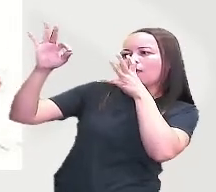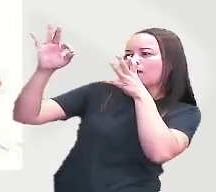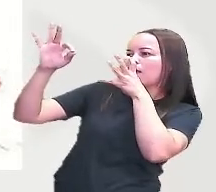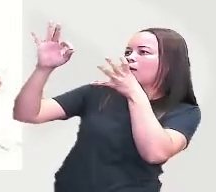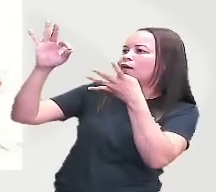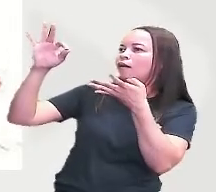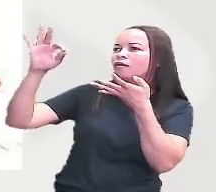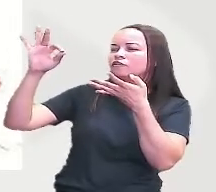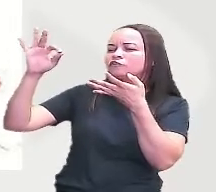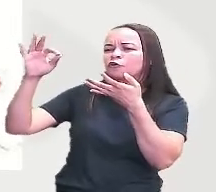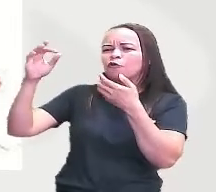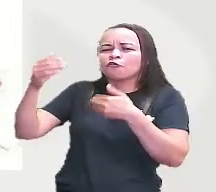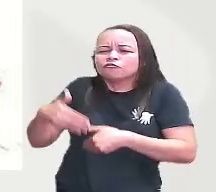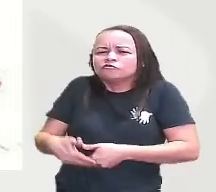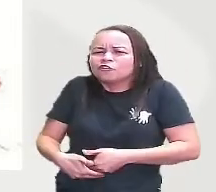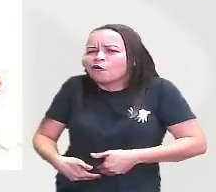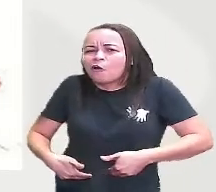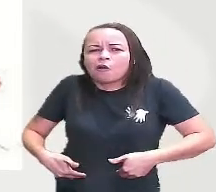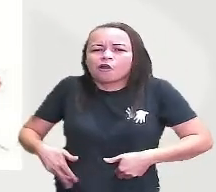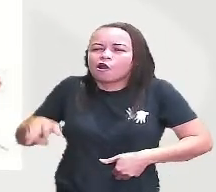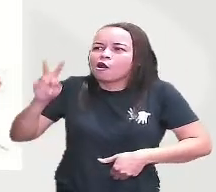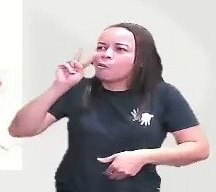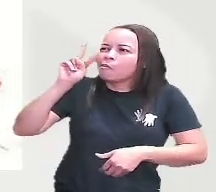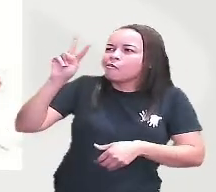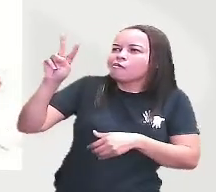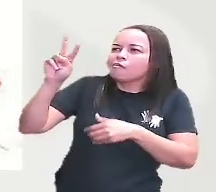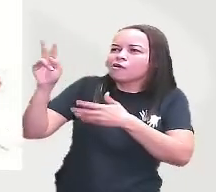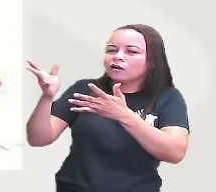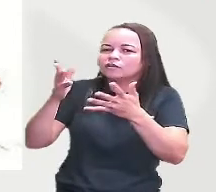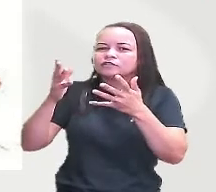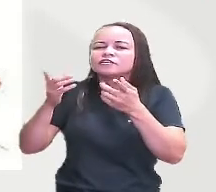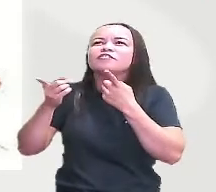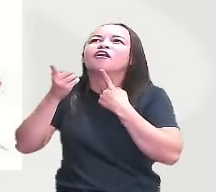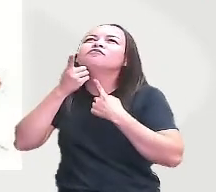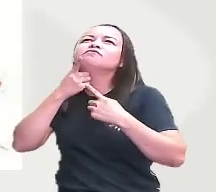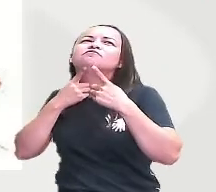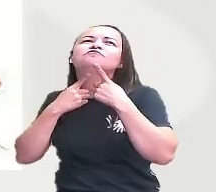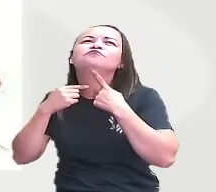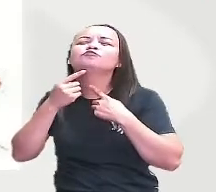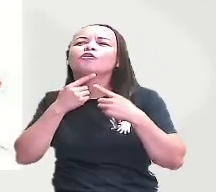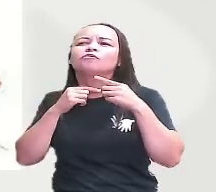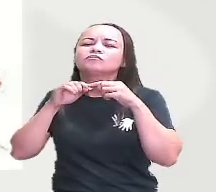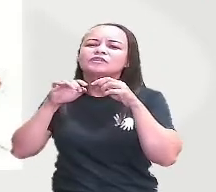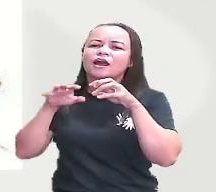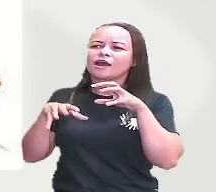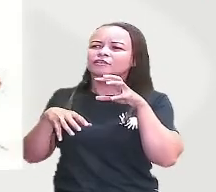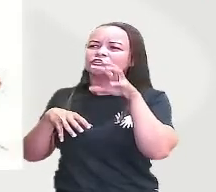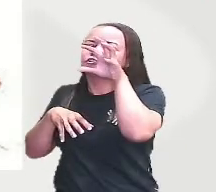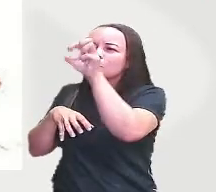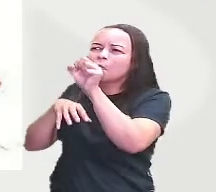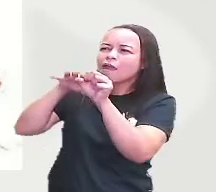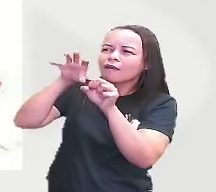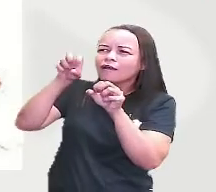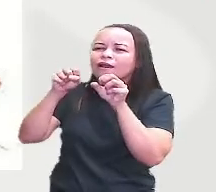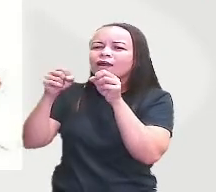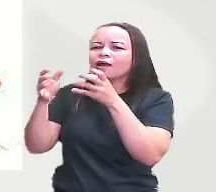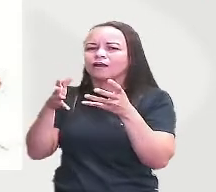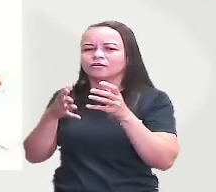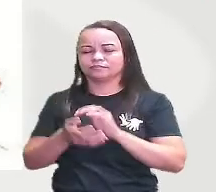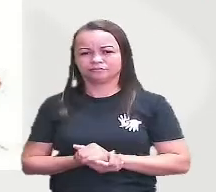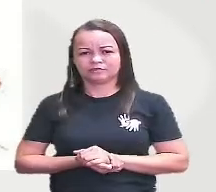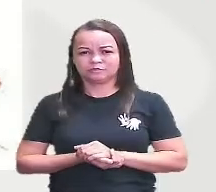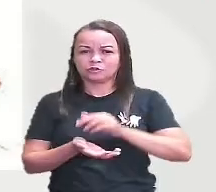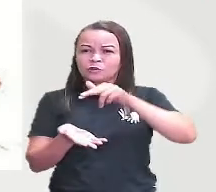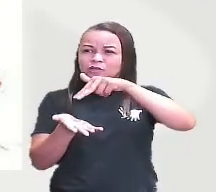logo com muita fome e a vontade de apanhar as uvas para comer. Deu